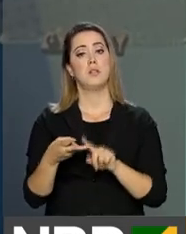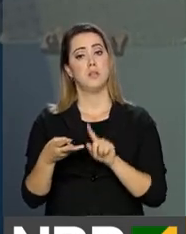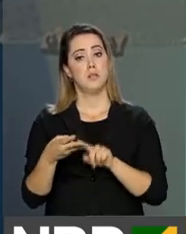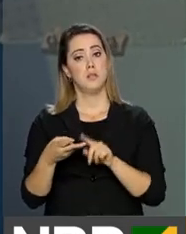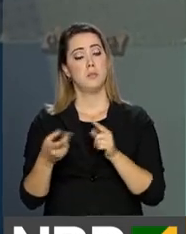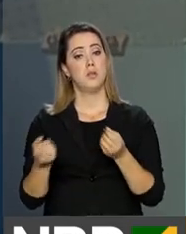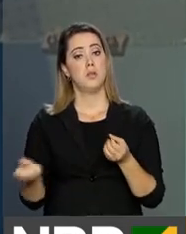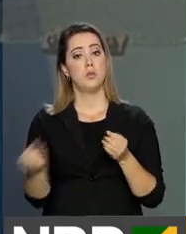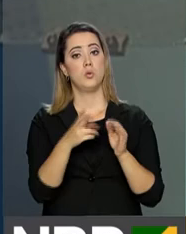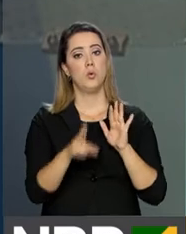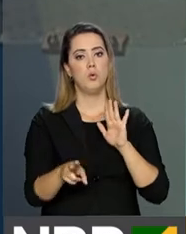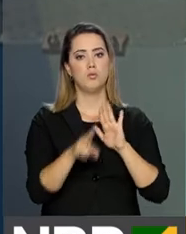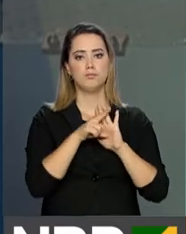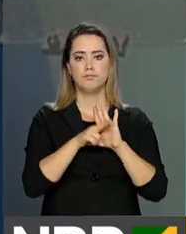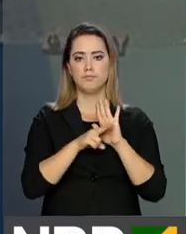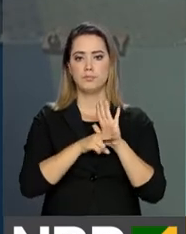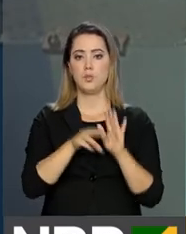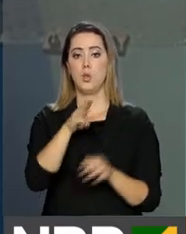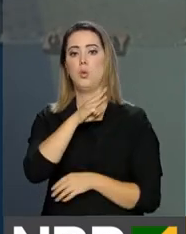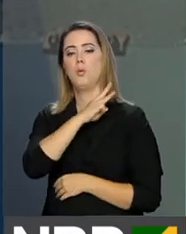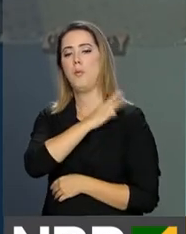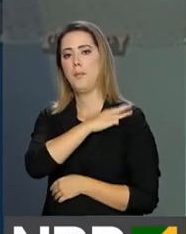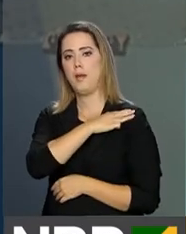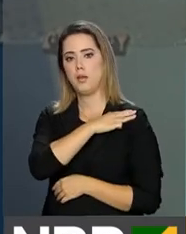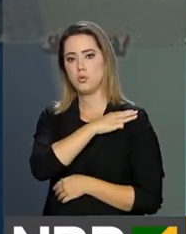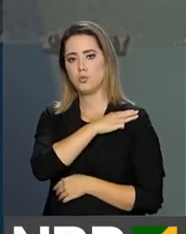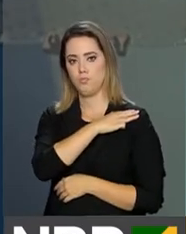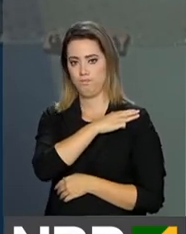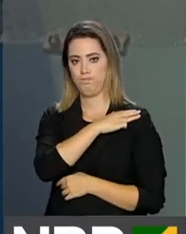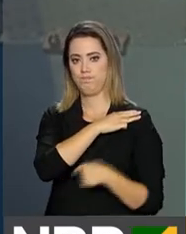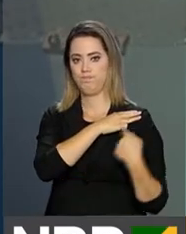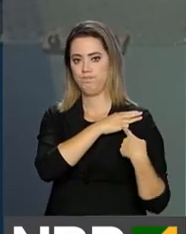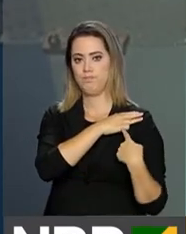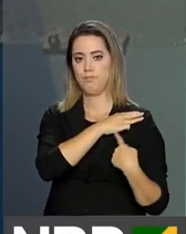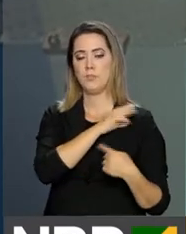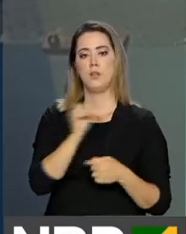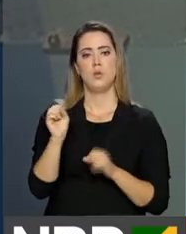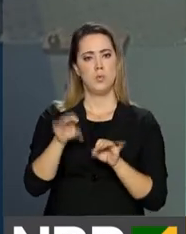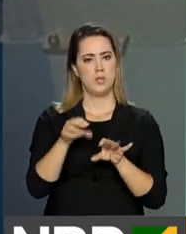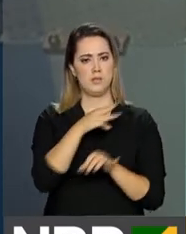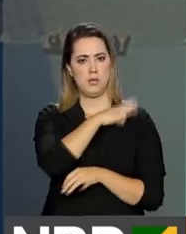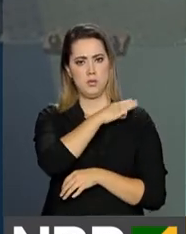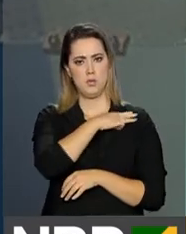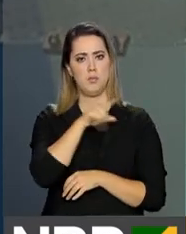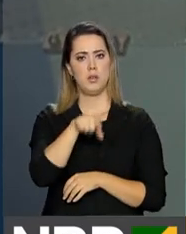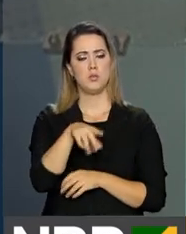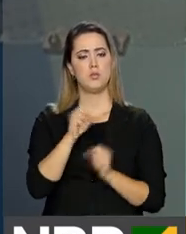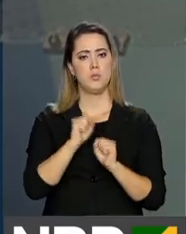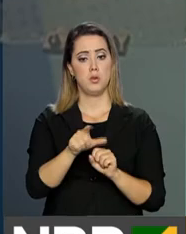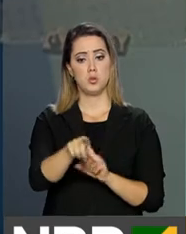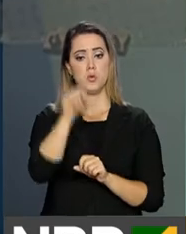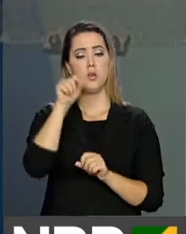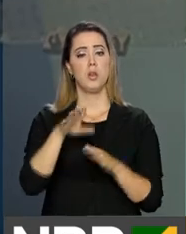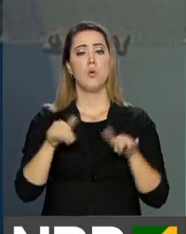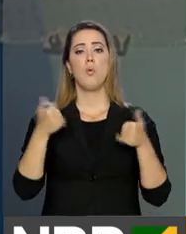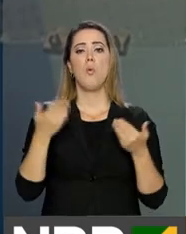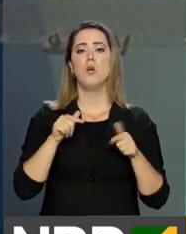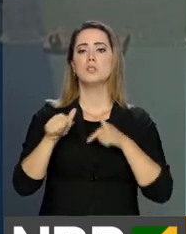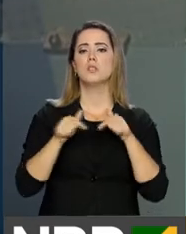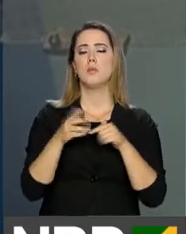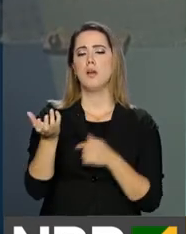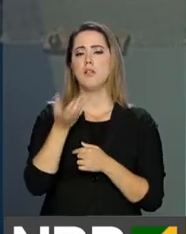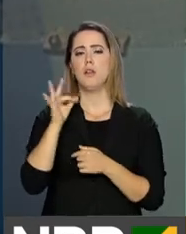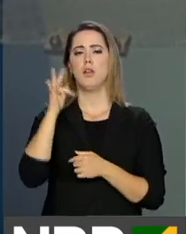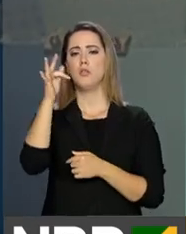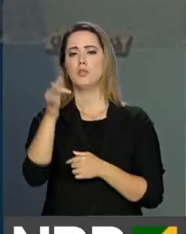senhoras, a reforma do ensino médio, que permite aos jovens permitirem sua verdadeira vocação. Aliás, se me permitem a